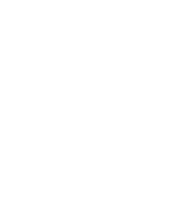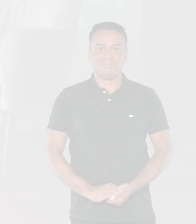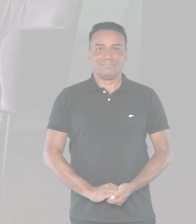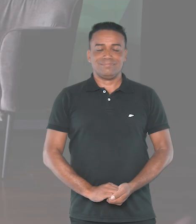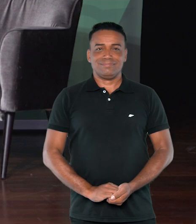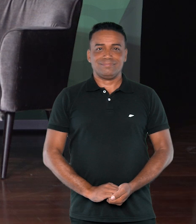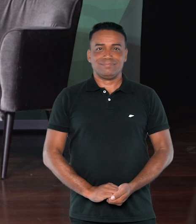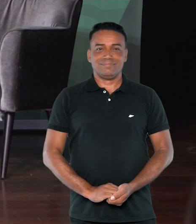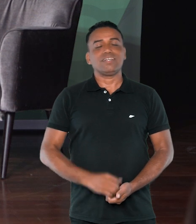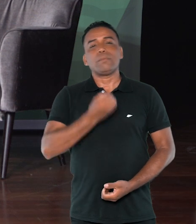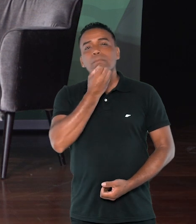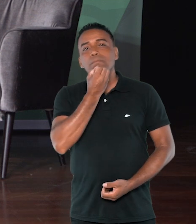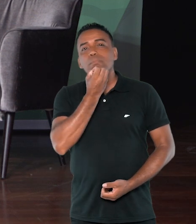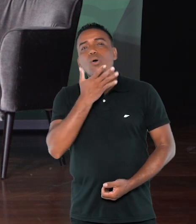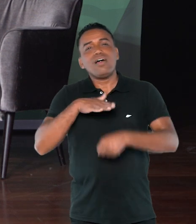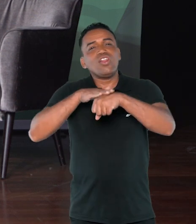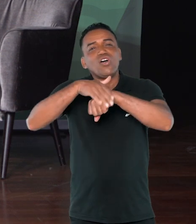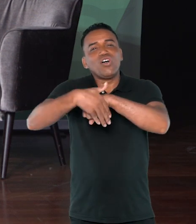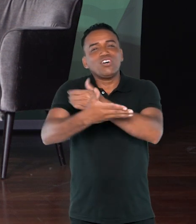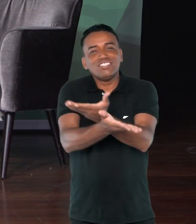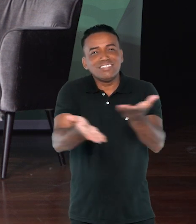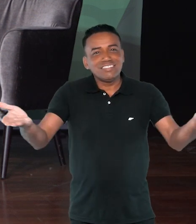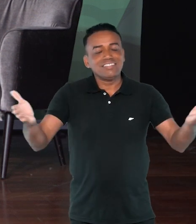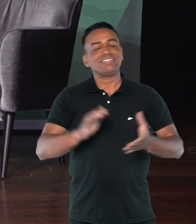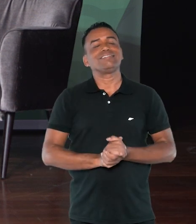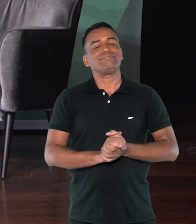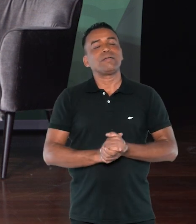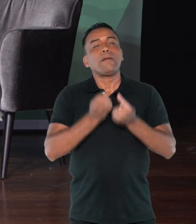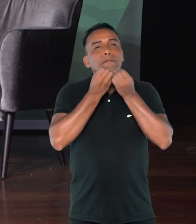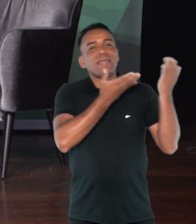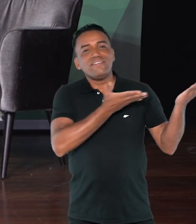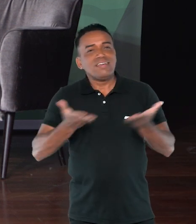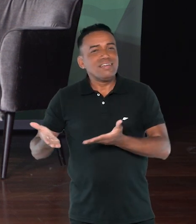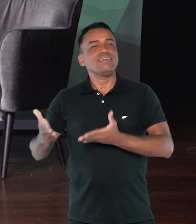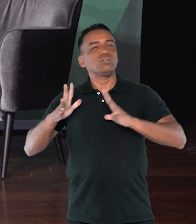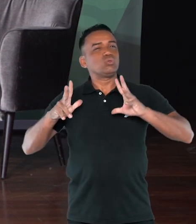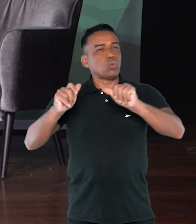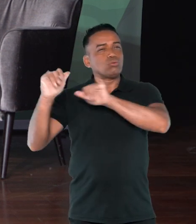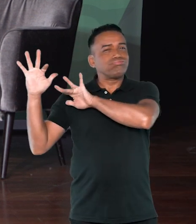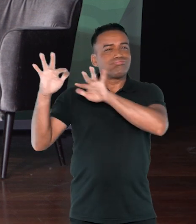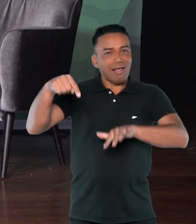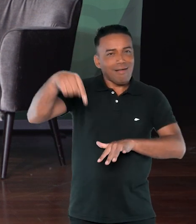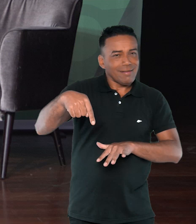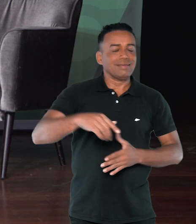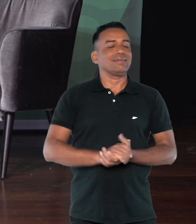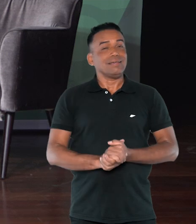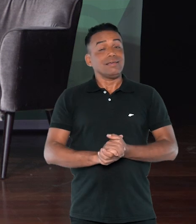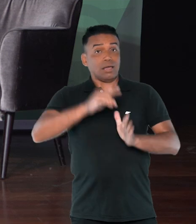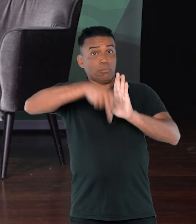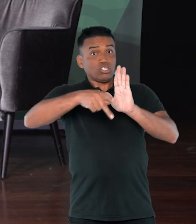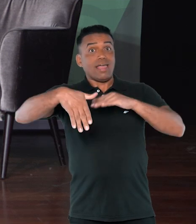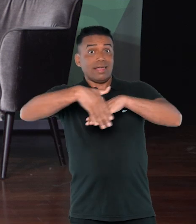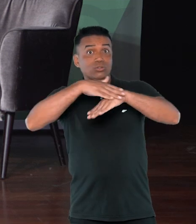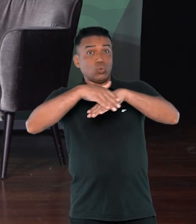Gente, boa noite. Boa noite. Bem-vindos ao Sempre um Papo. Este é um projeto de incentivo ao